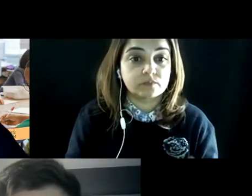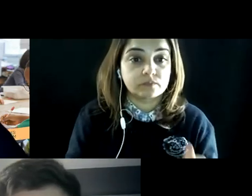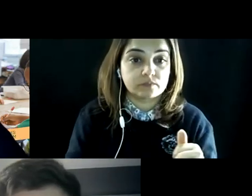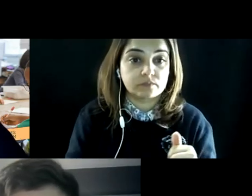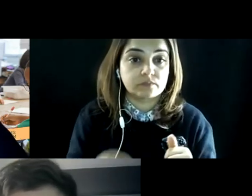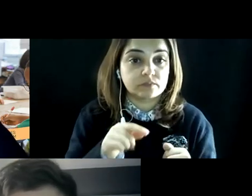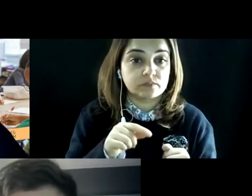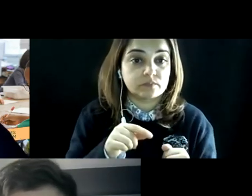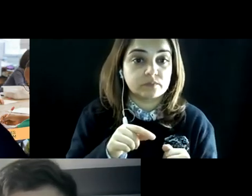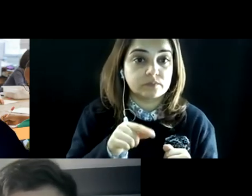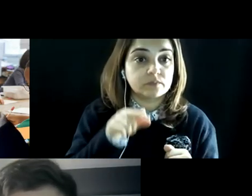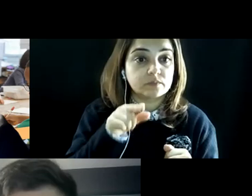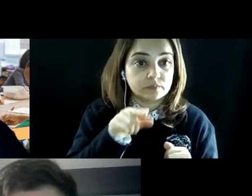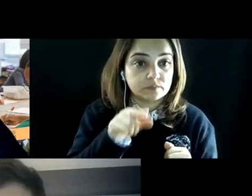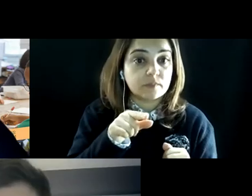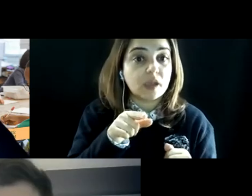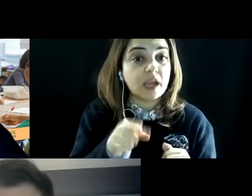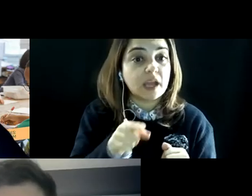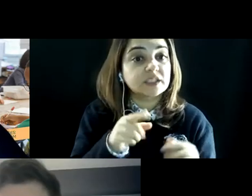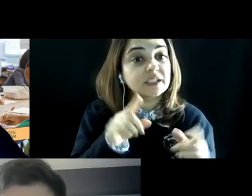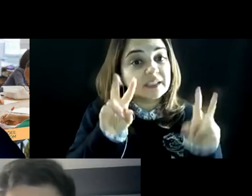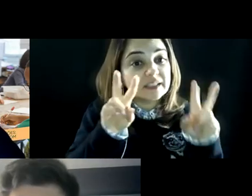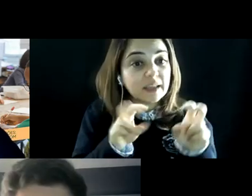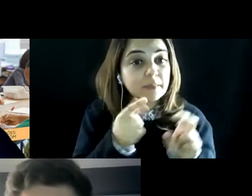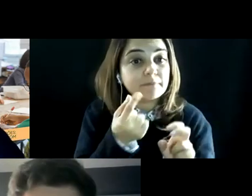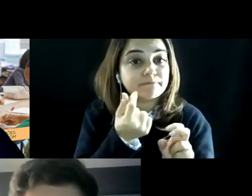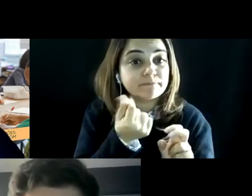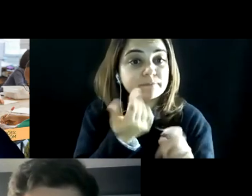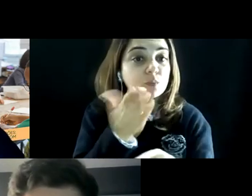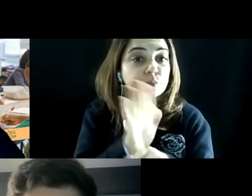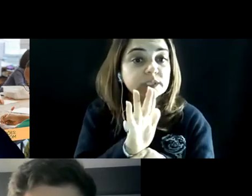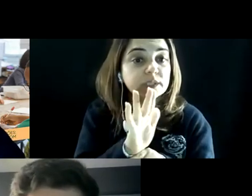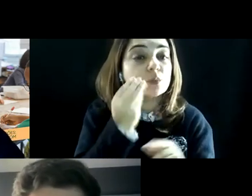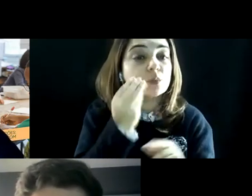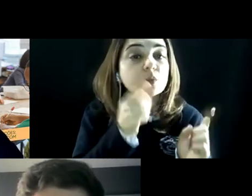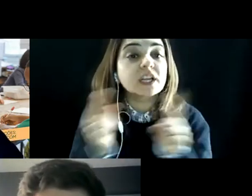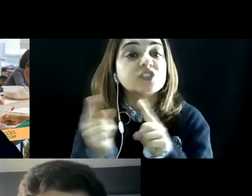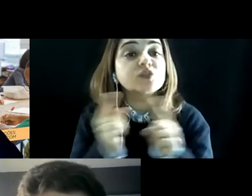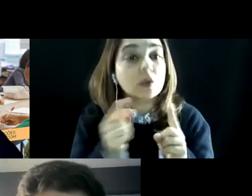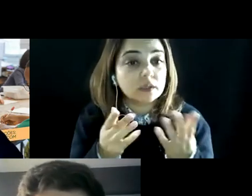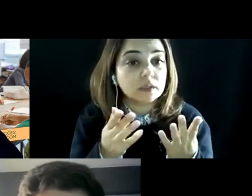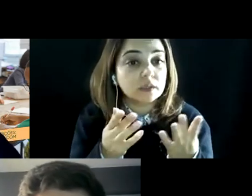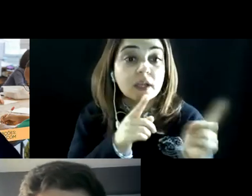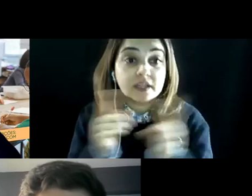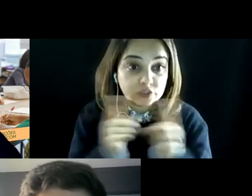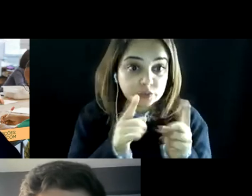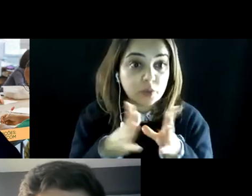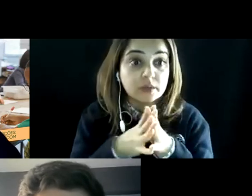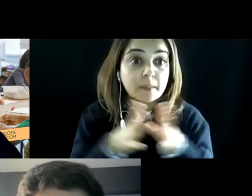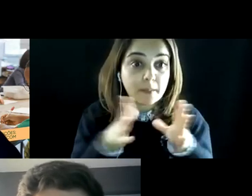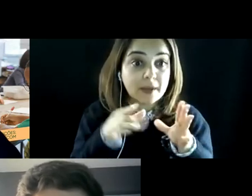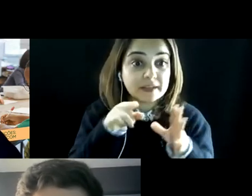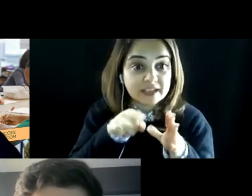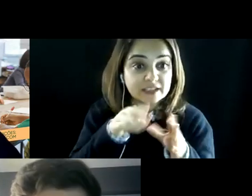prende só com esta questão do financiamento e nada, que é, por exemplo, a questão do transporte. O transporte, em grande parte